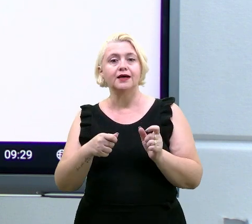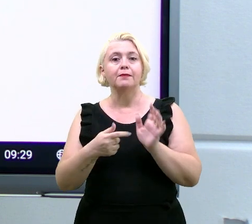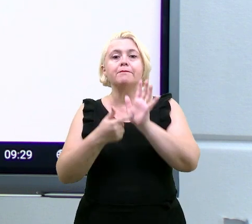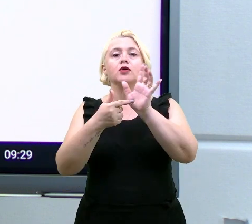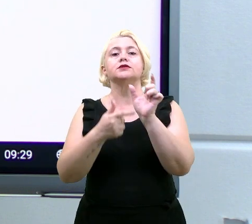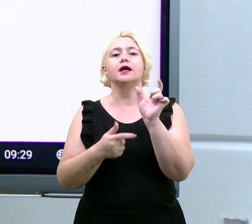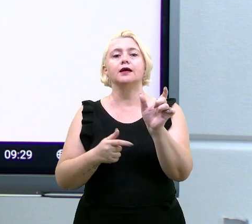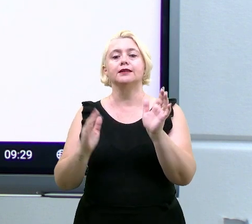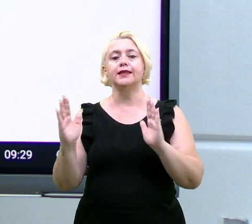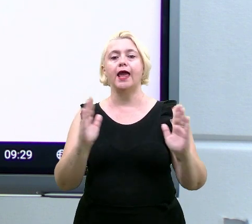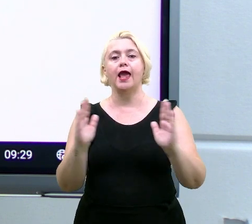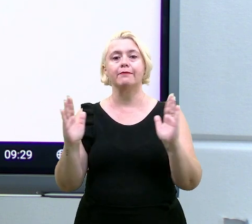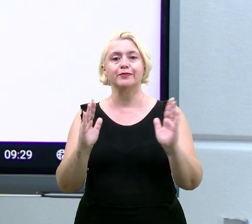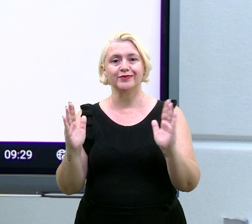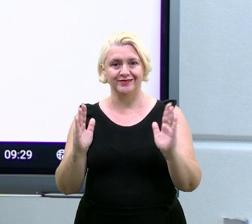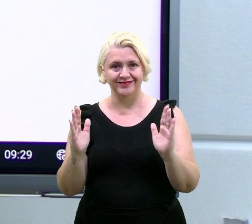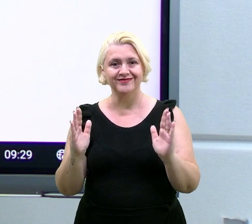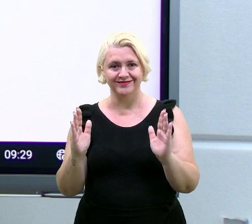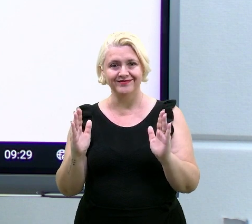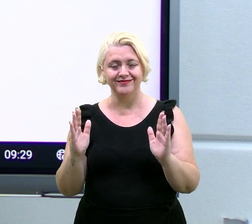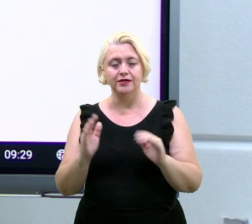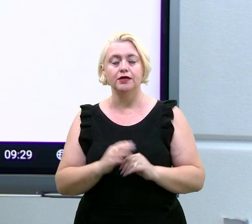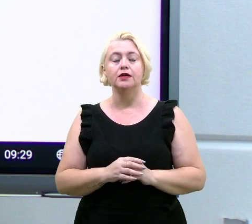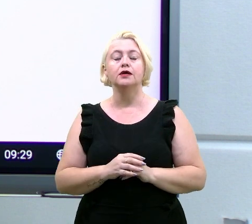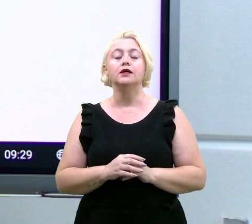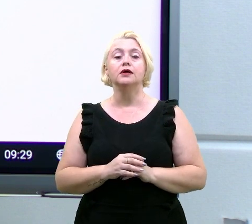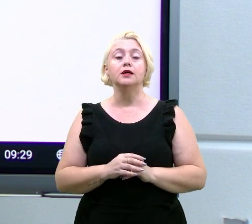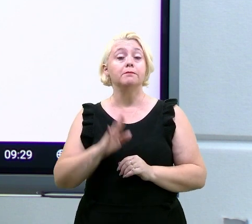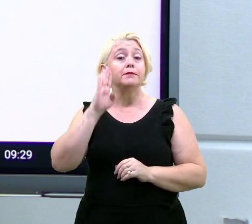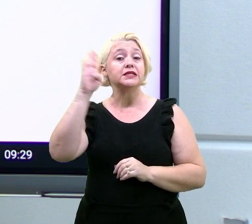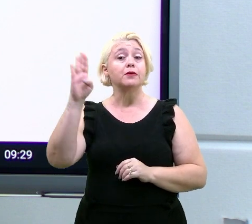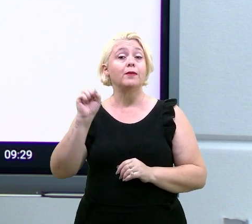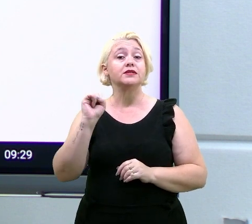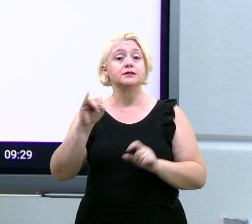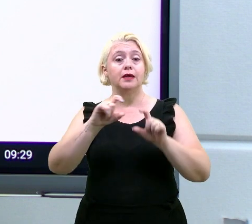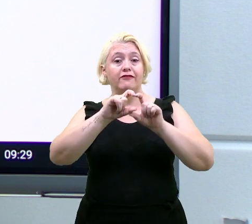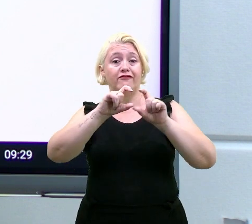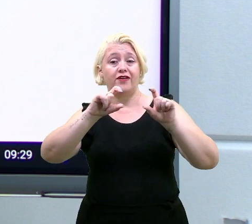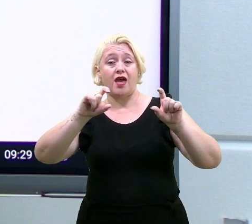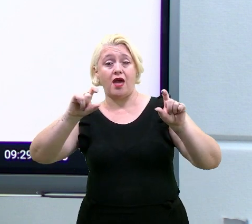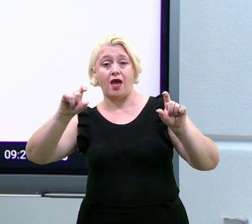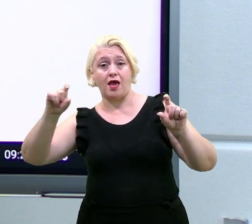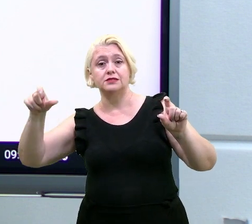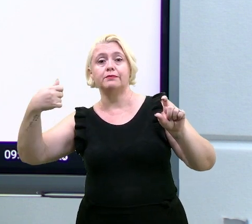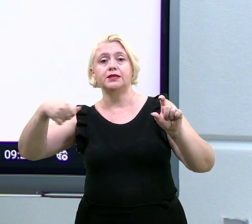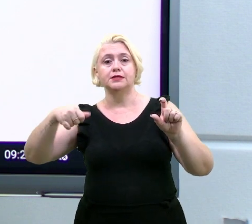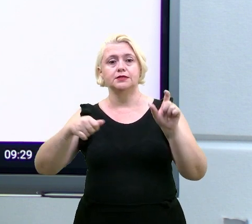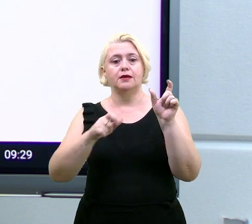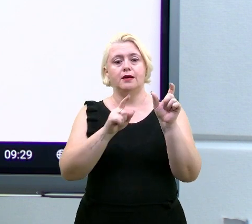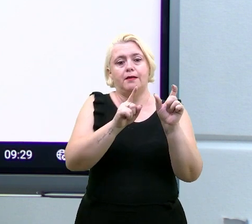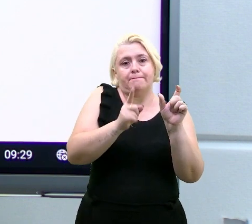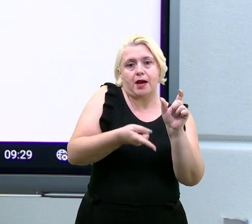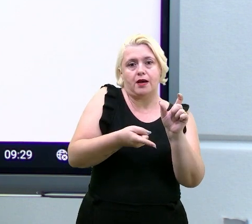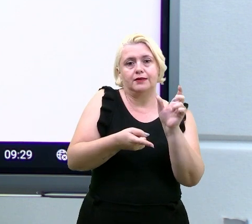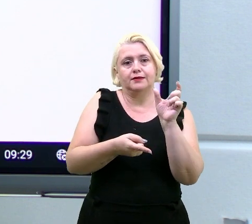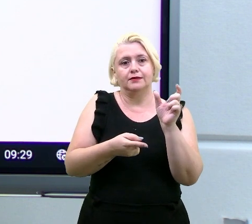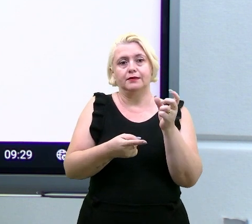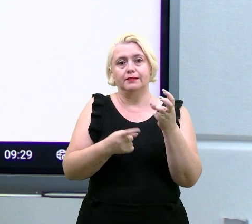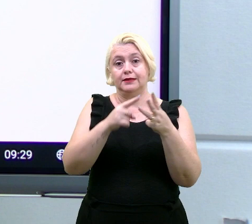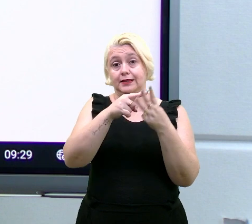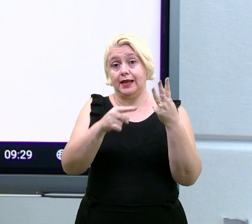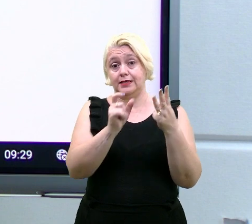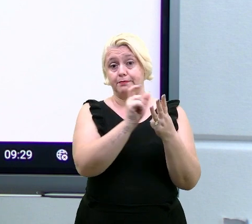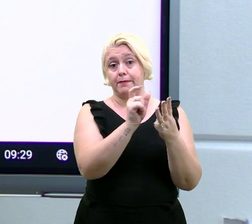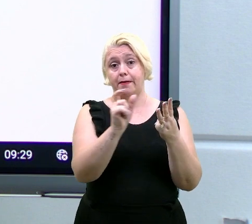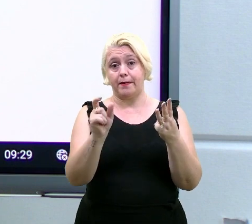início de período Principalmente quando elas são longas se elas são longas Três Palavrinhas é obrigatória essa